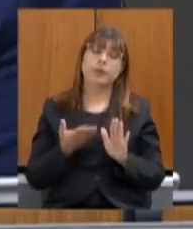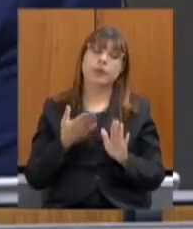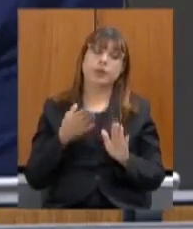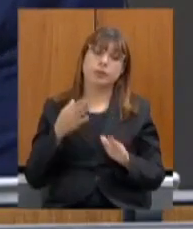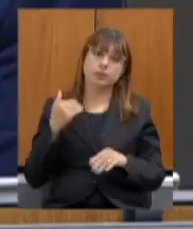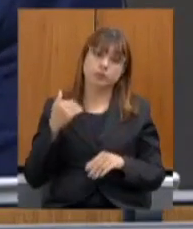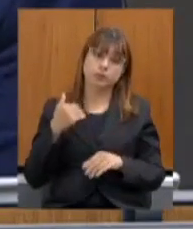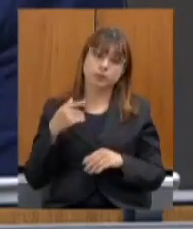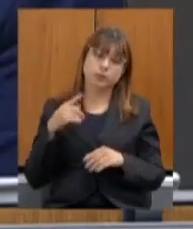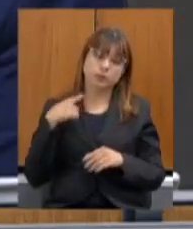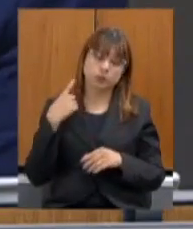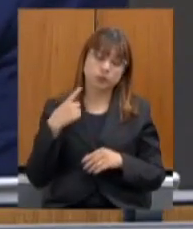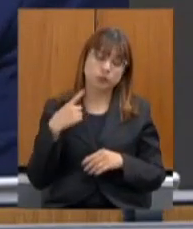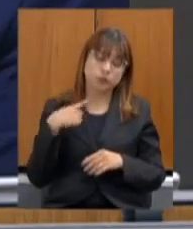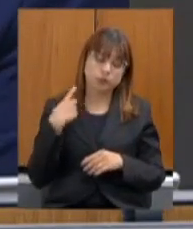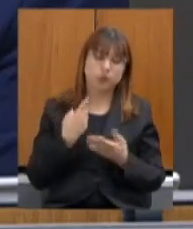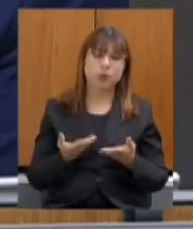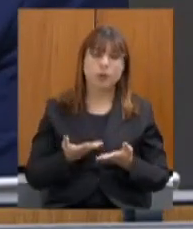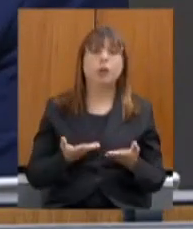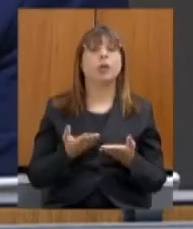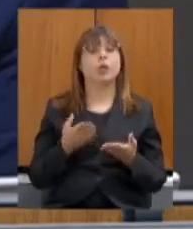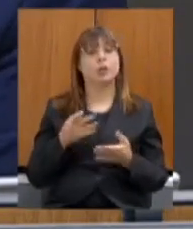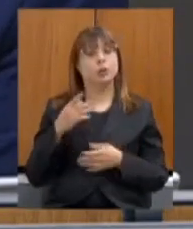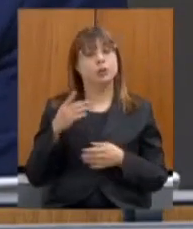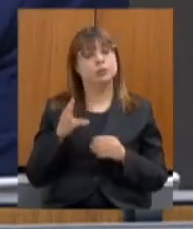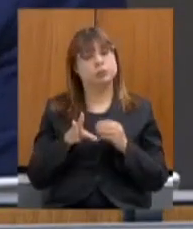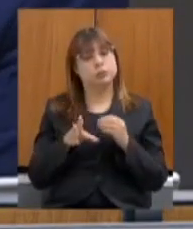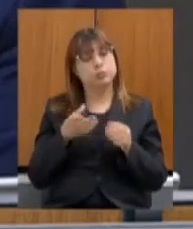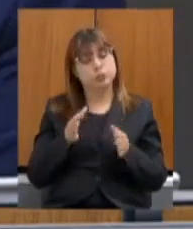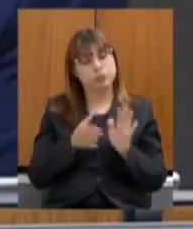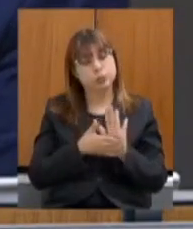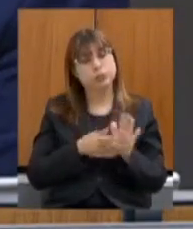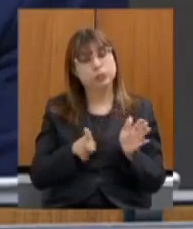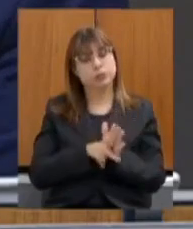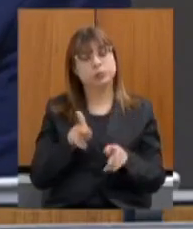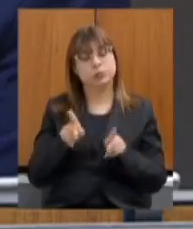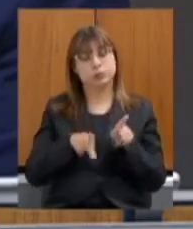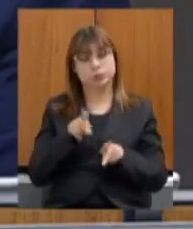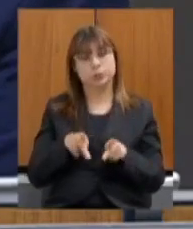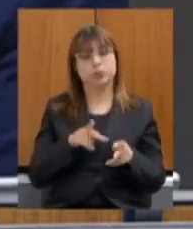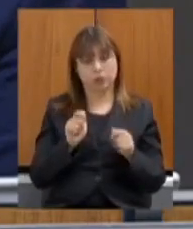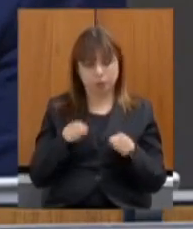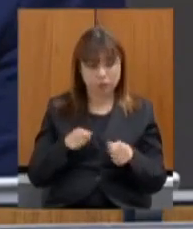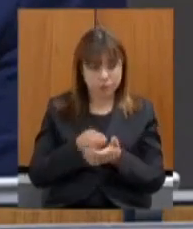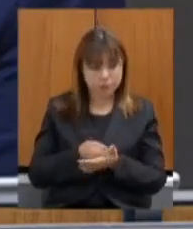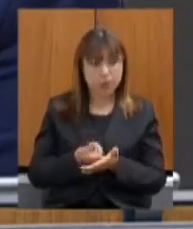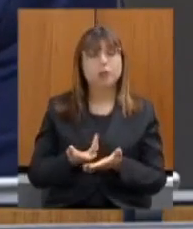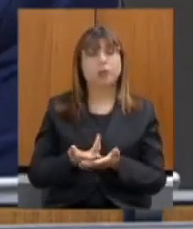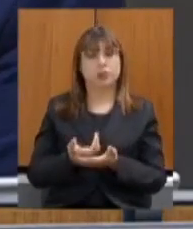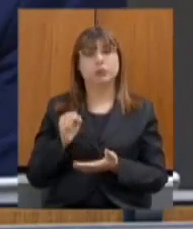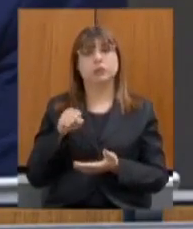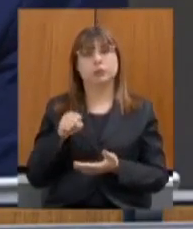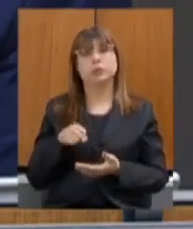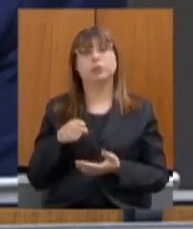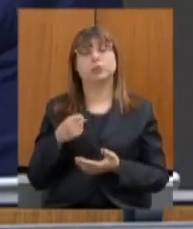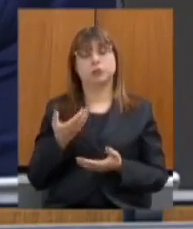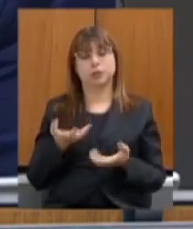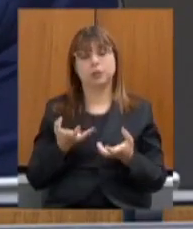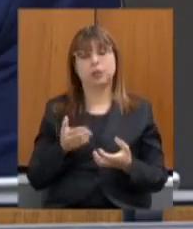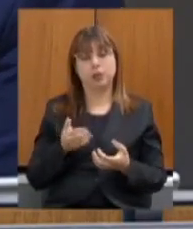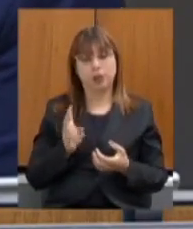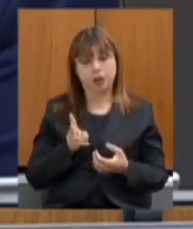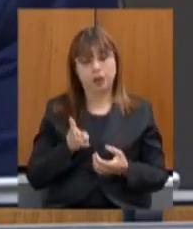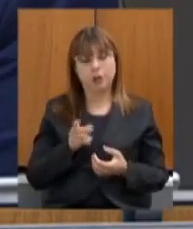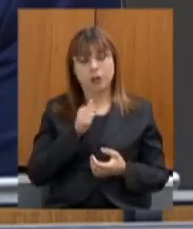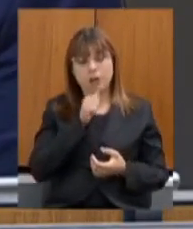como o senhor bem disse, são fundamentais para a nossa população e nós iremos, sim, o que estiver em condição de pagamento, pagar ainda no exercício